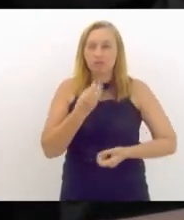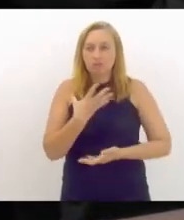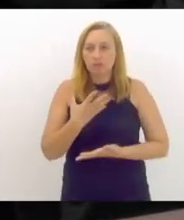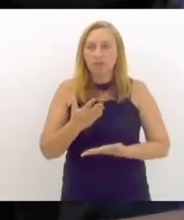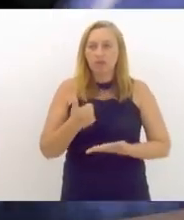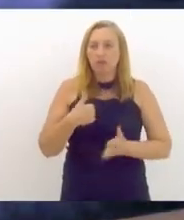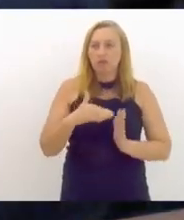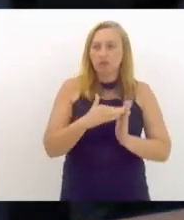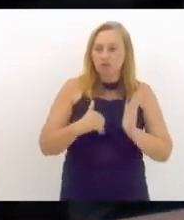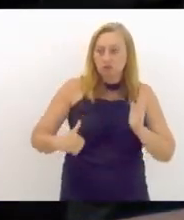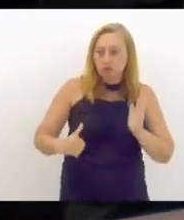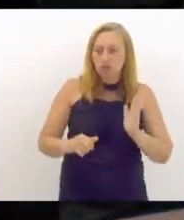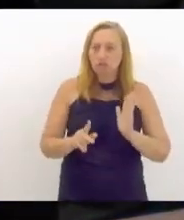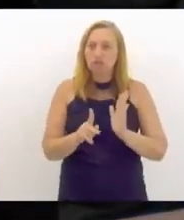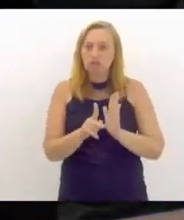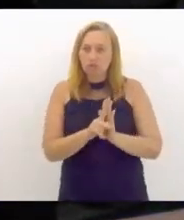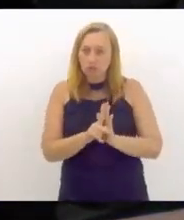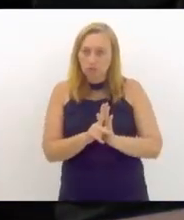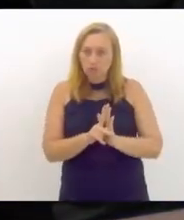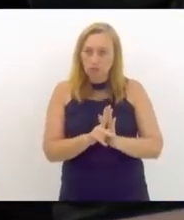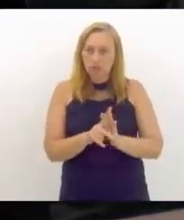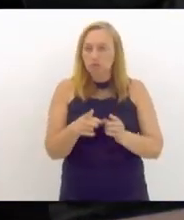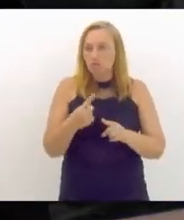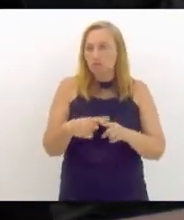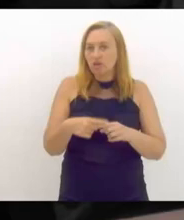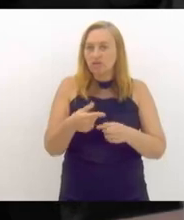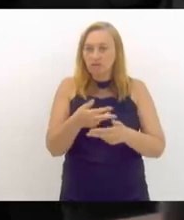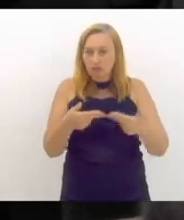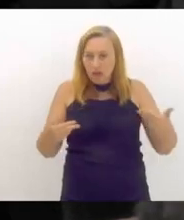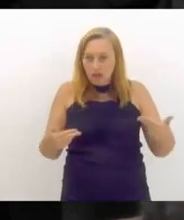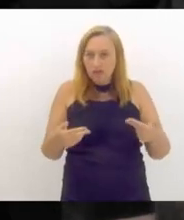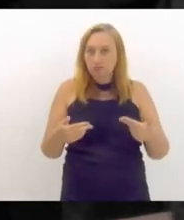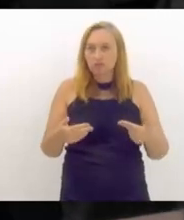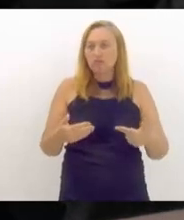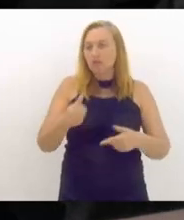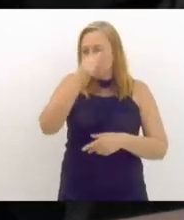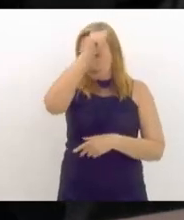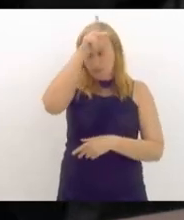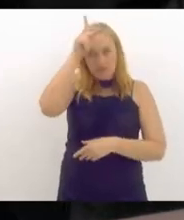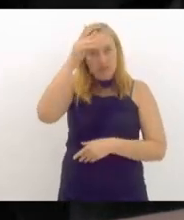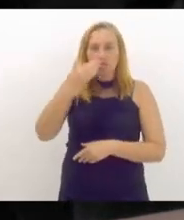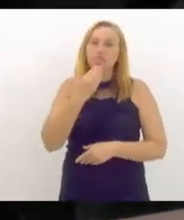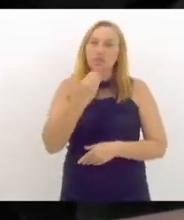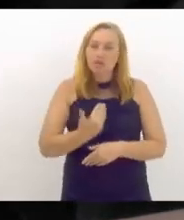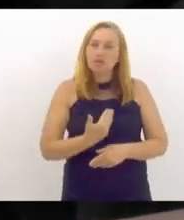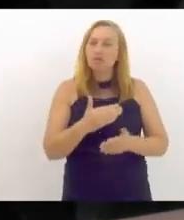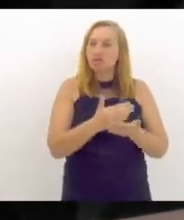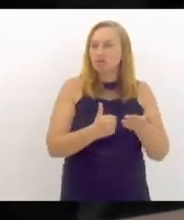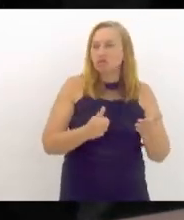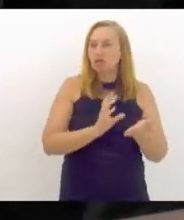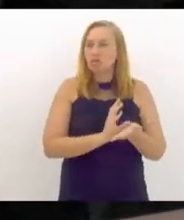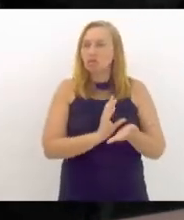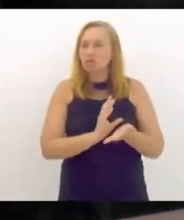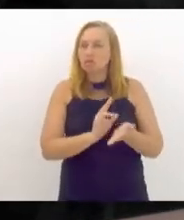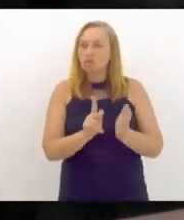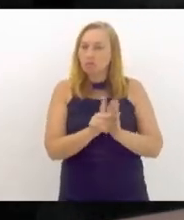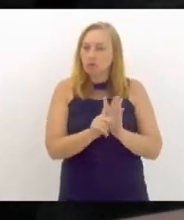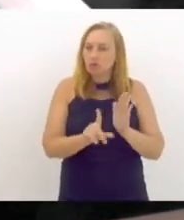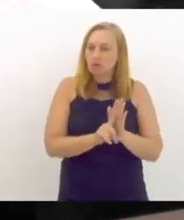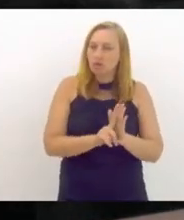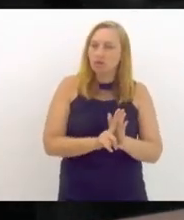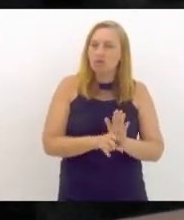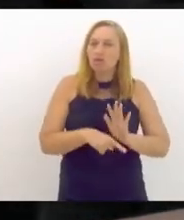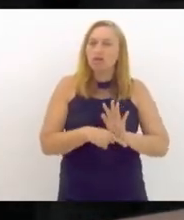estou retirando esse projeto, até porque vários prefeitos me solicitaram que tirasse esse projeto, tendo em vista que a